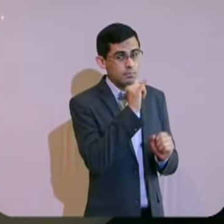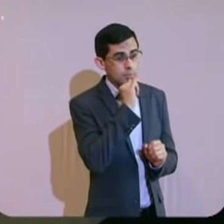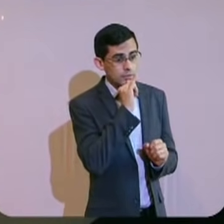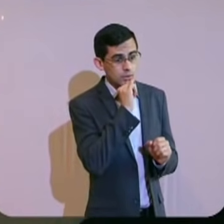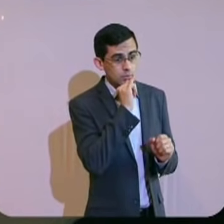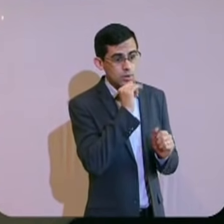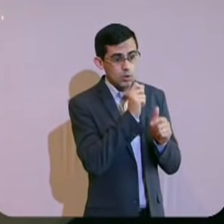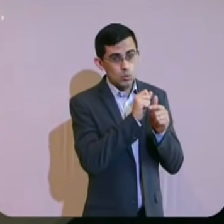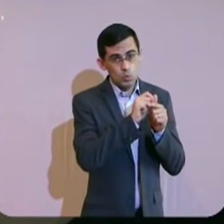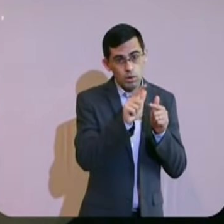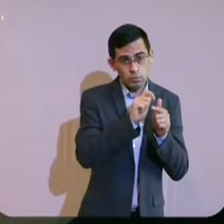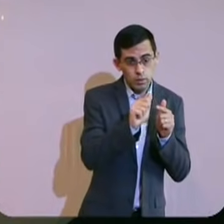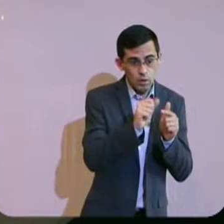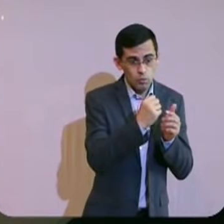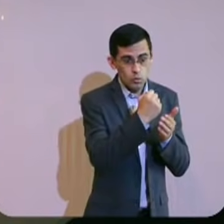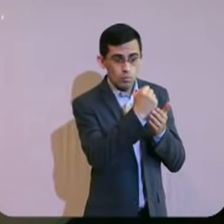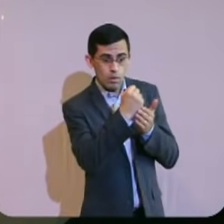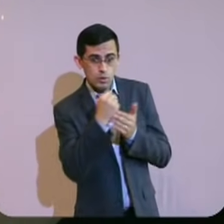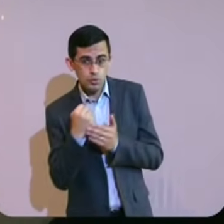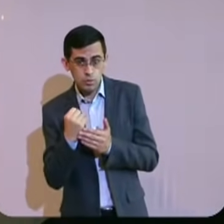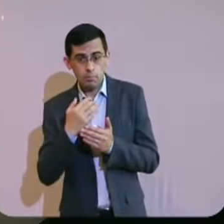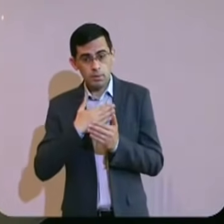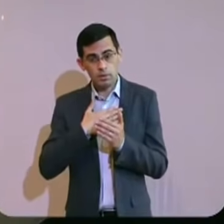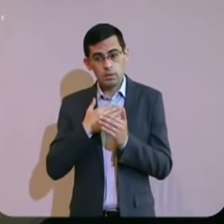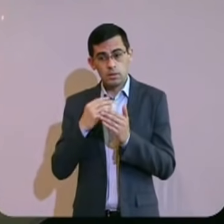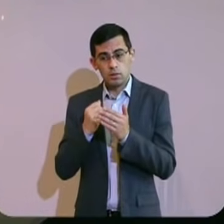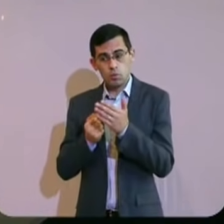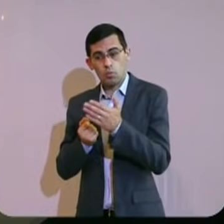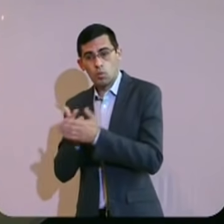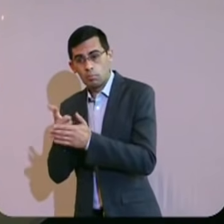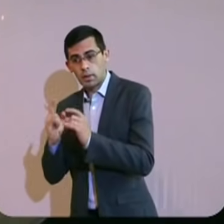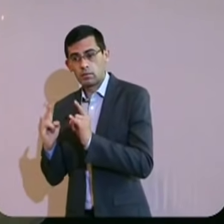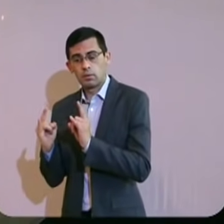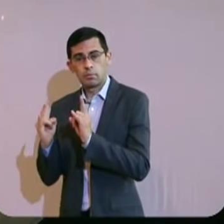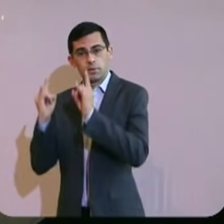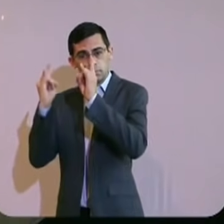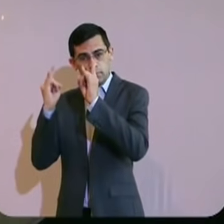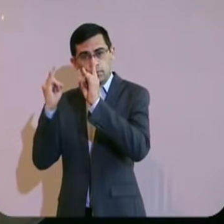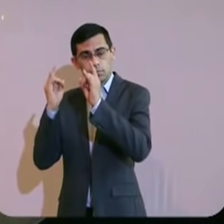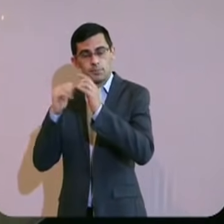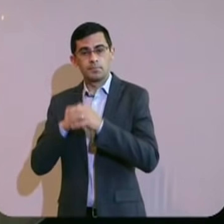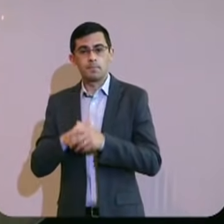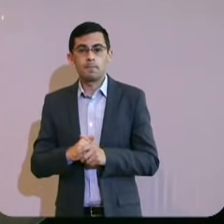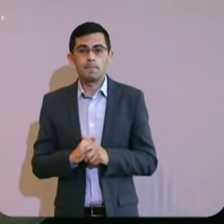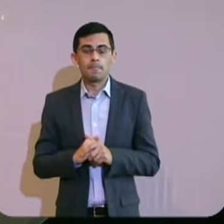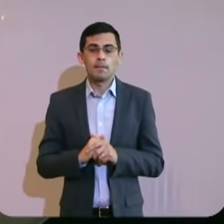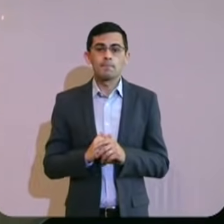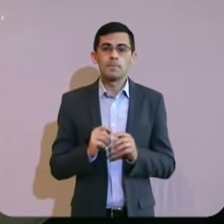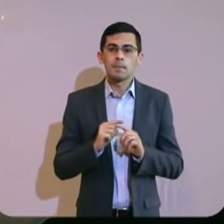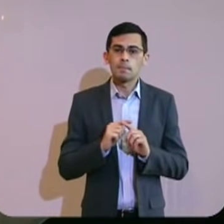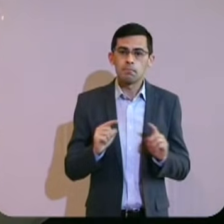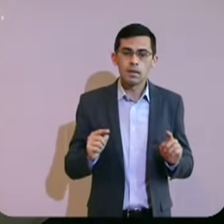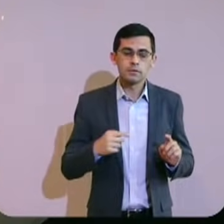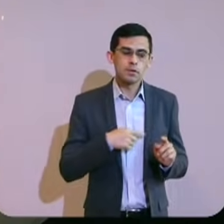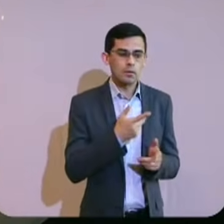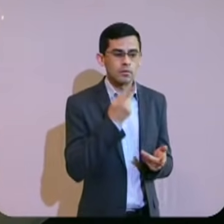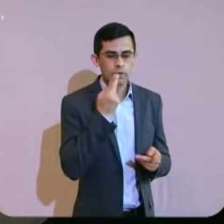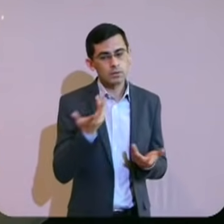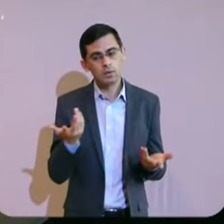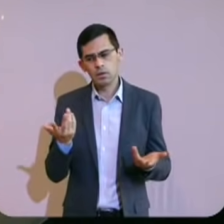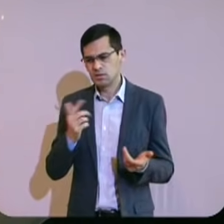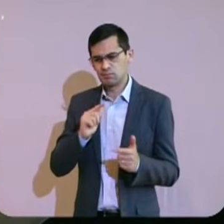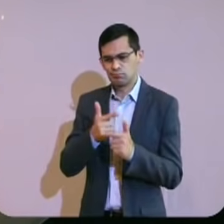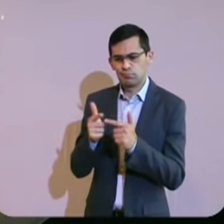transformar aquele aluguel numa ajuda de custo moradia para eu comprar aquele bem que eu estava querendo comprar. E aí então disseram: não